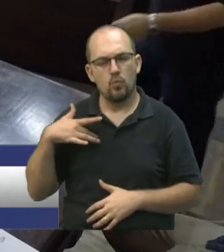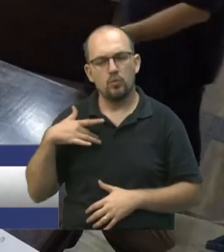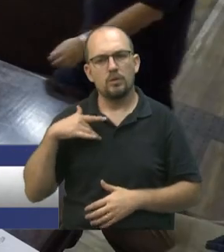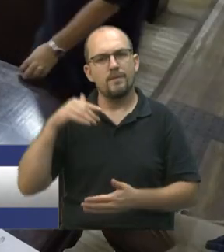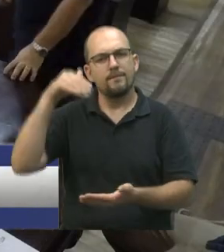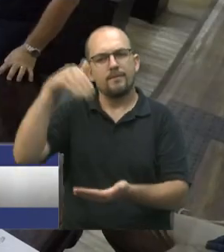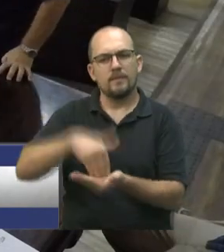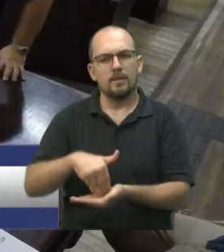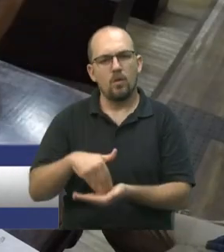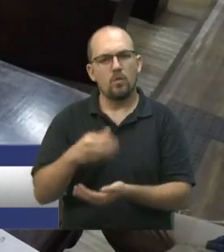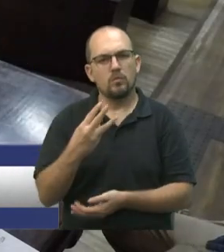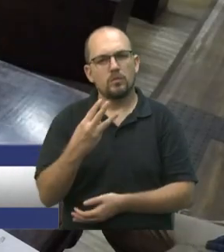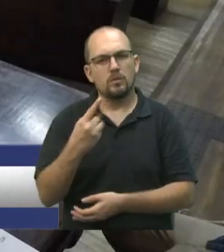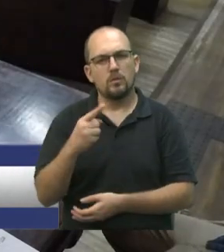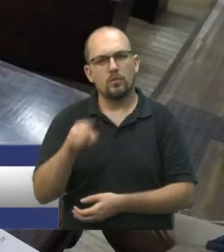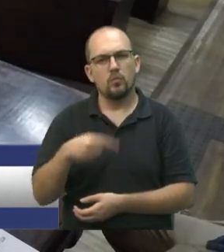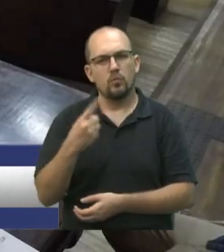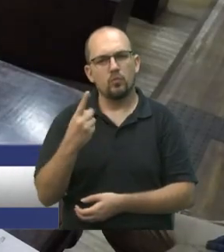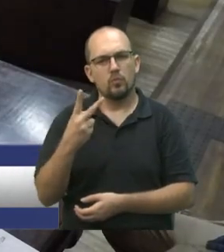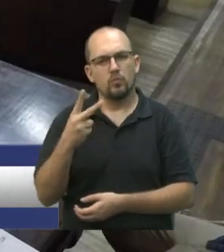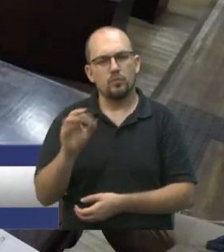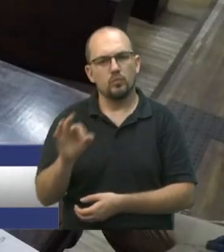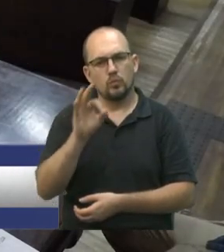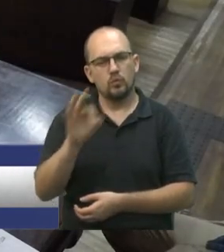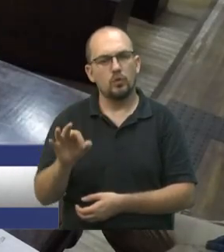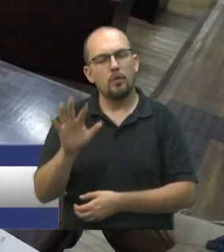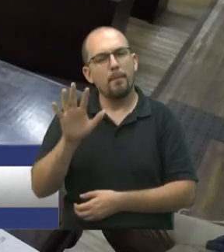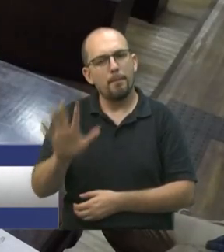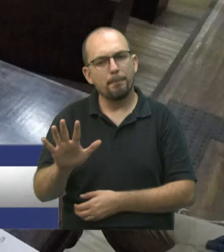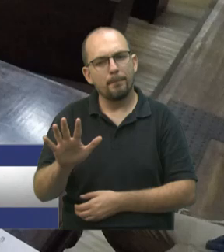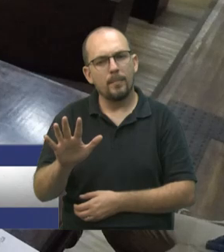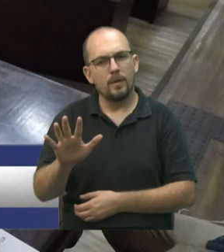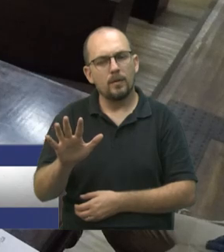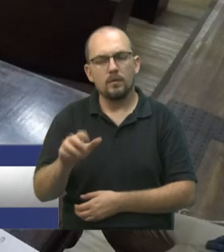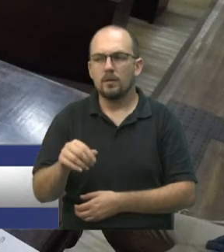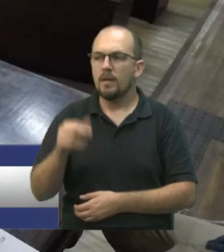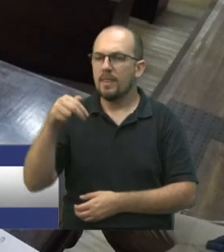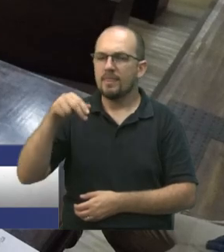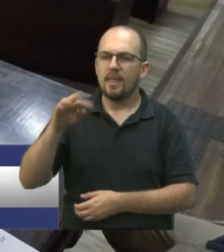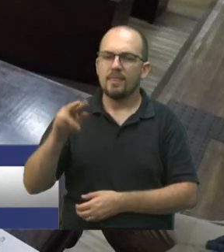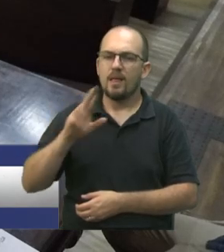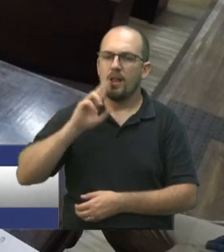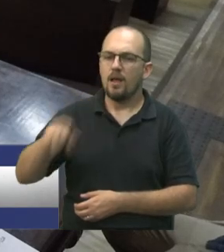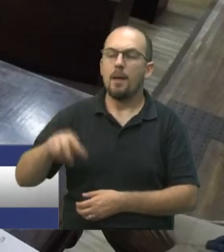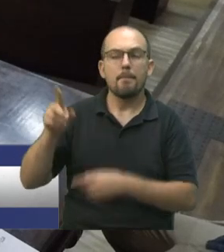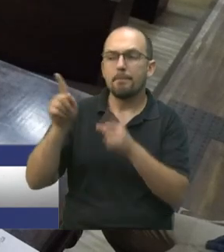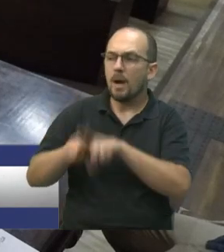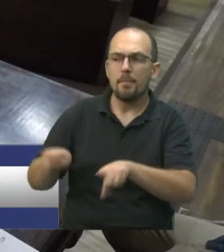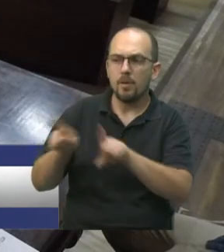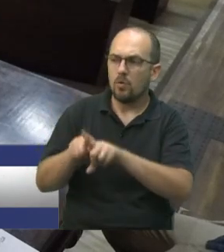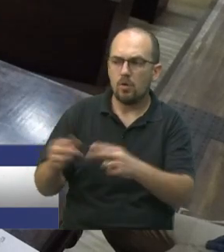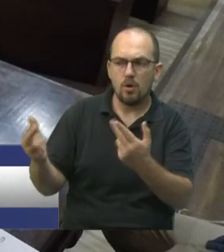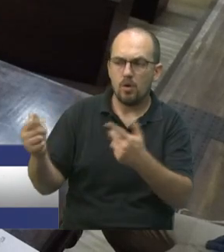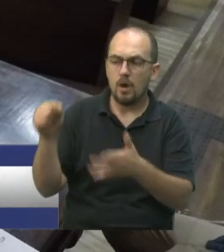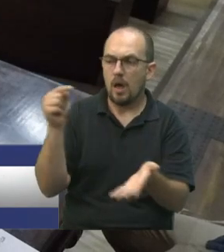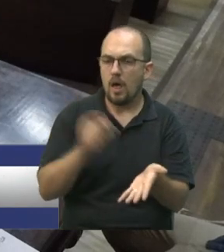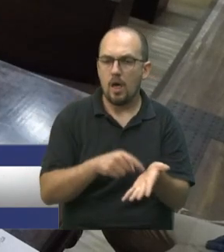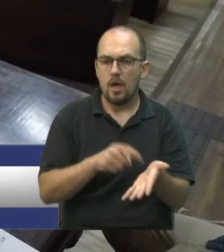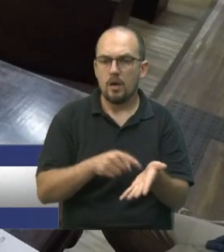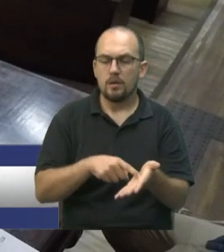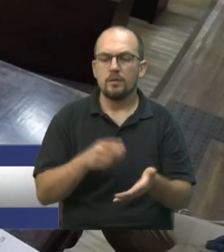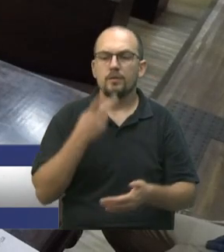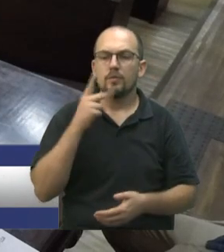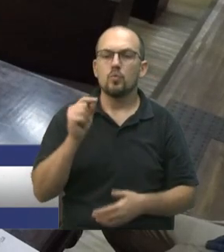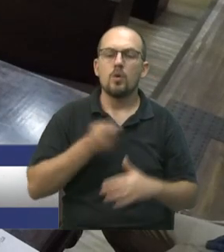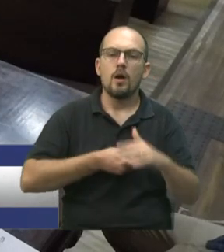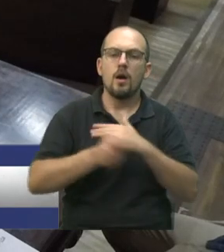está 31,12%, só que... É a mesma coisa. Aqui na Aqui página é 7 sobre é 28,9%. a